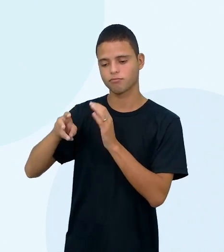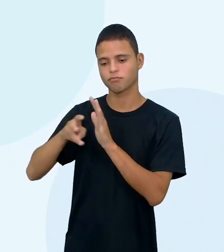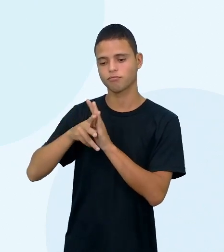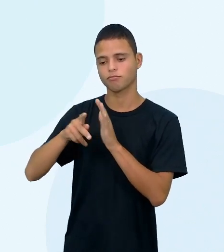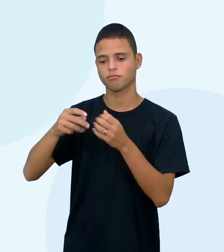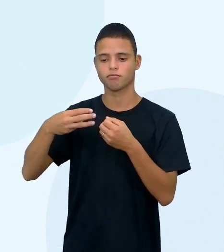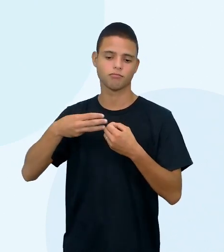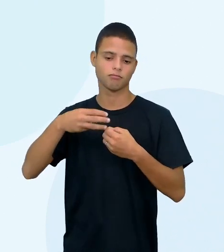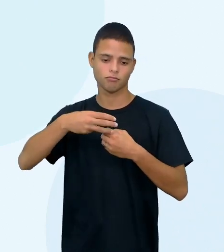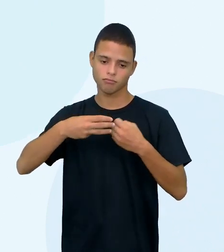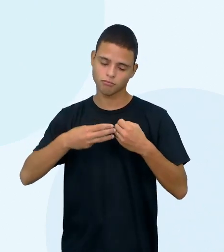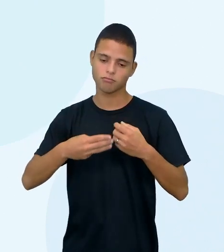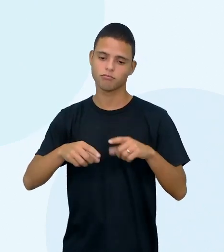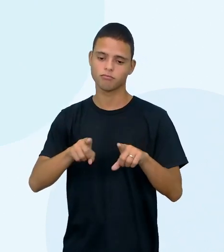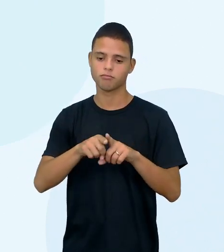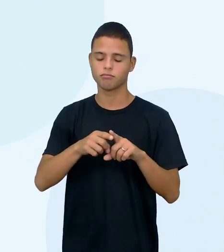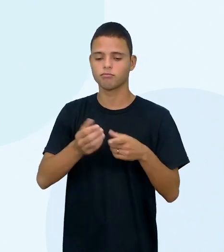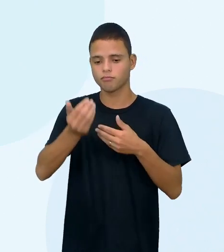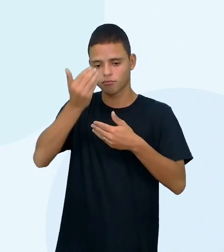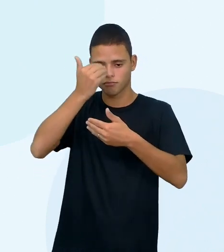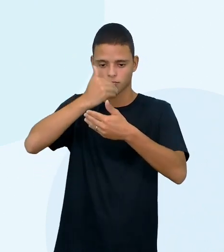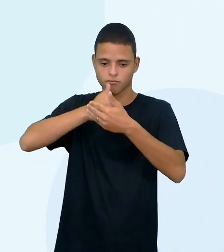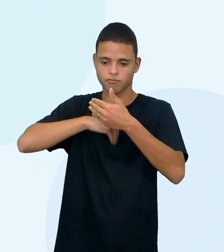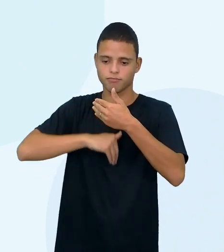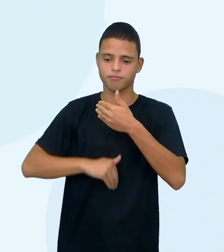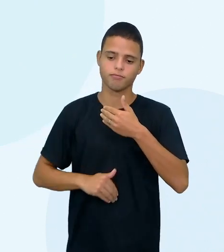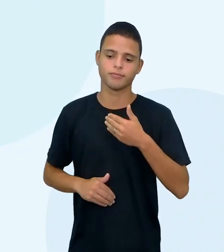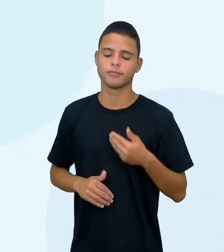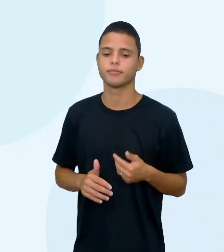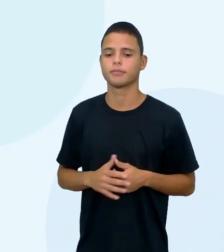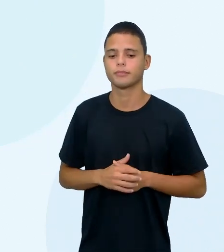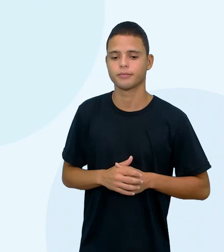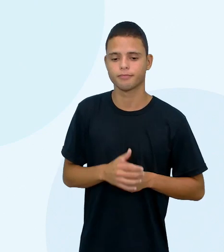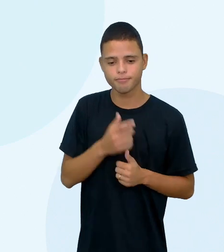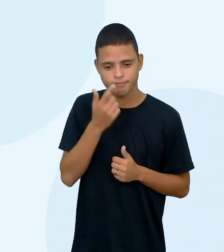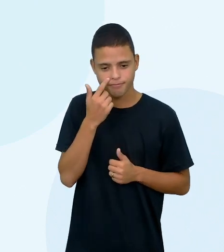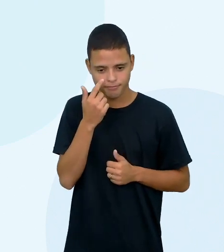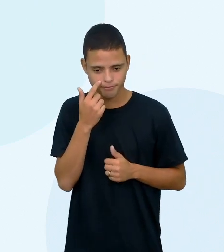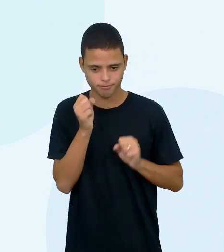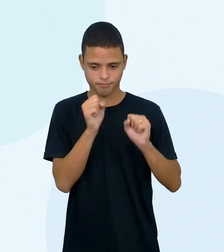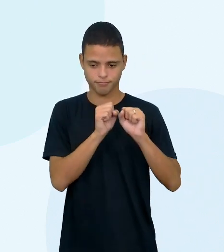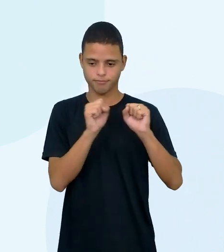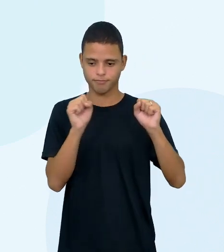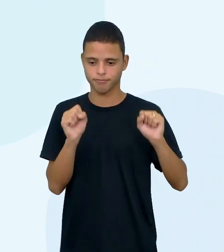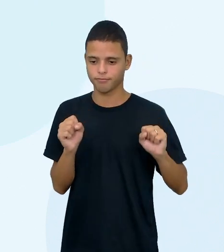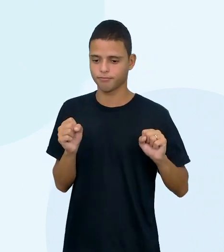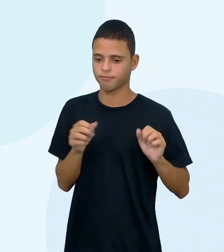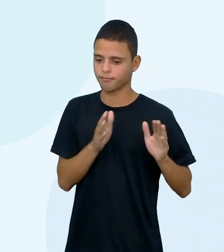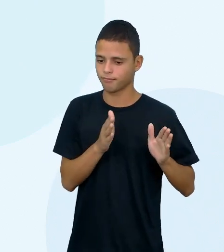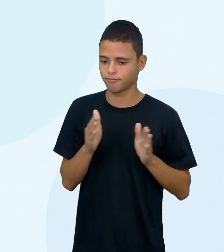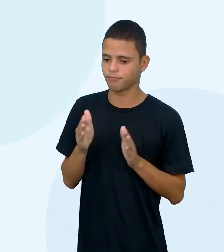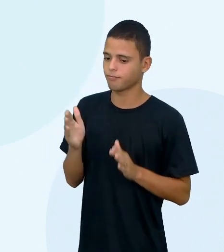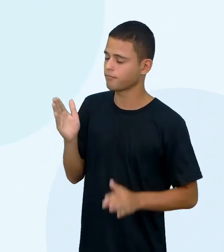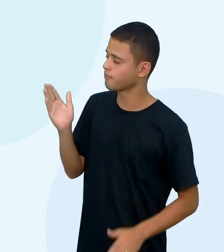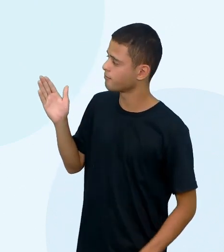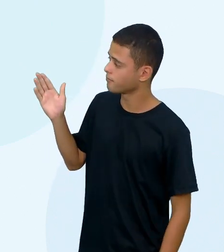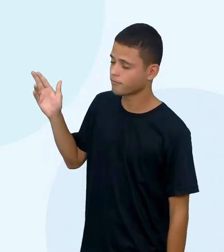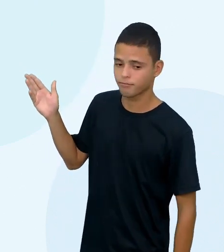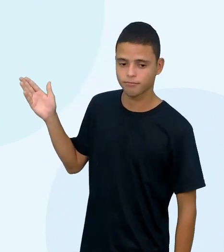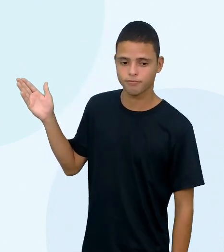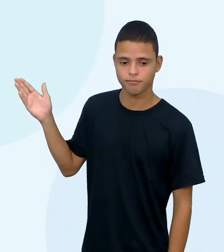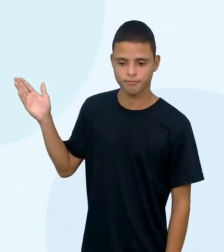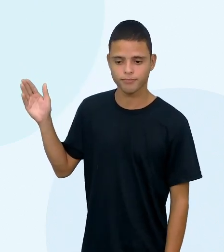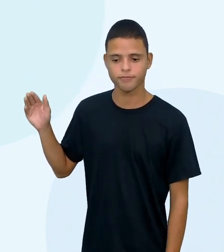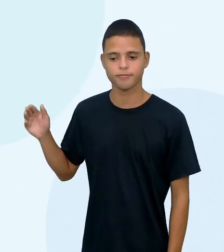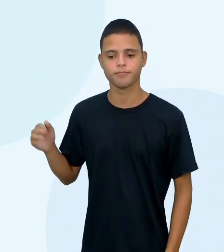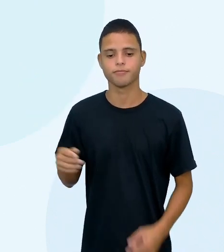e consequentemente pelo nosso organismo. Vocês estão vendo aí no esqueminha, né, que eu tenho ali, olha, as macromoléculas dos